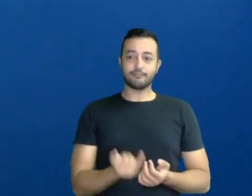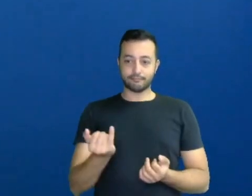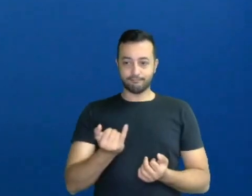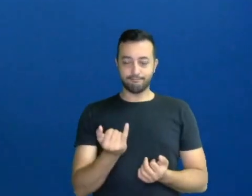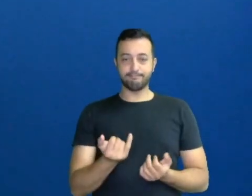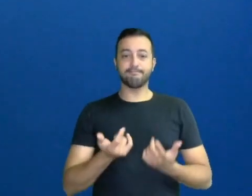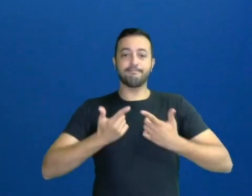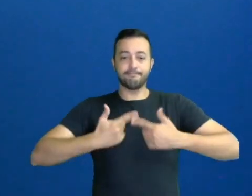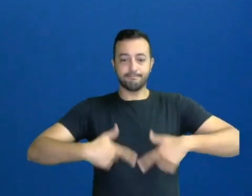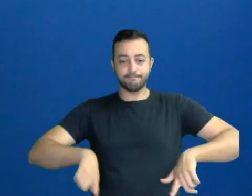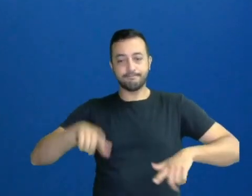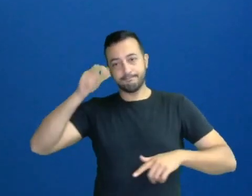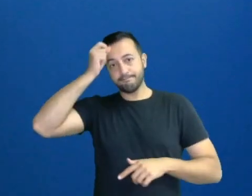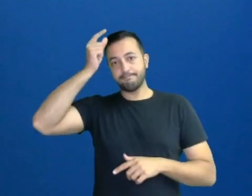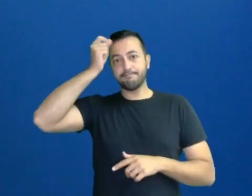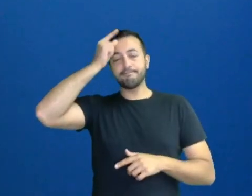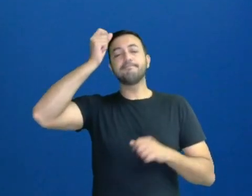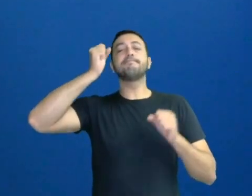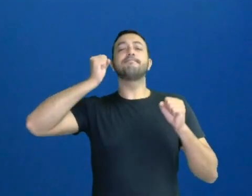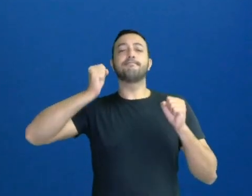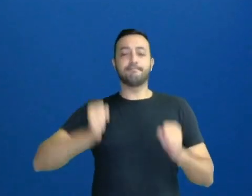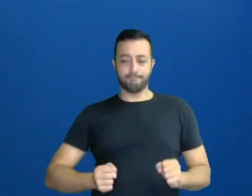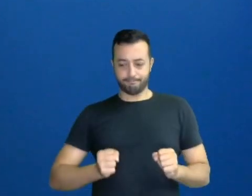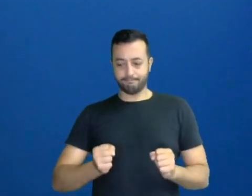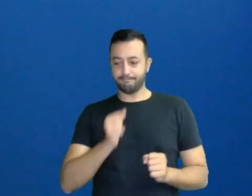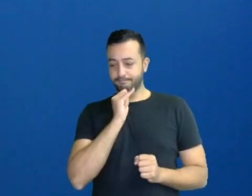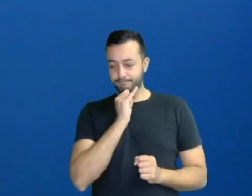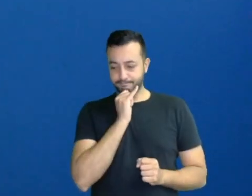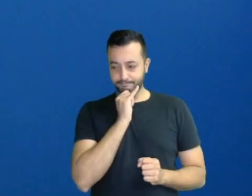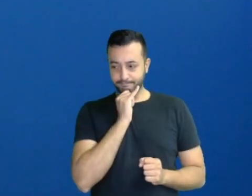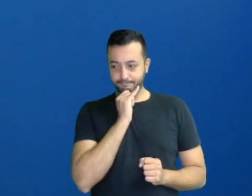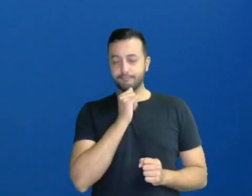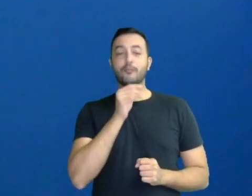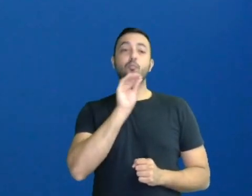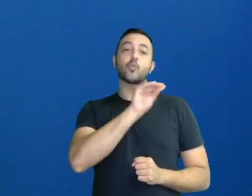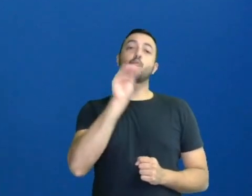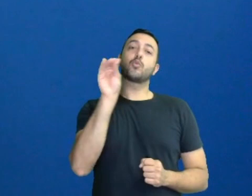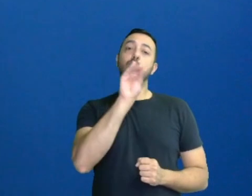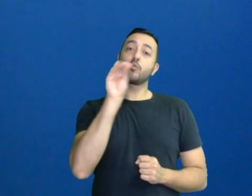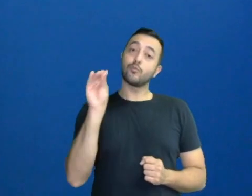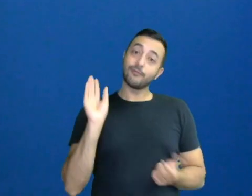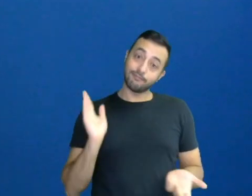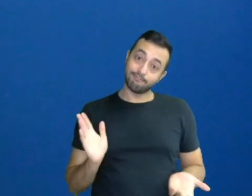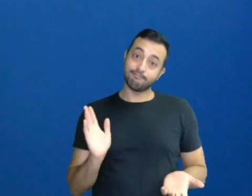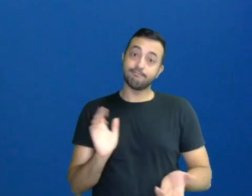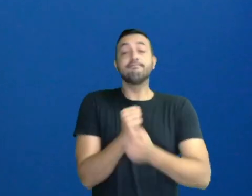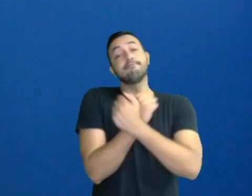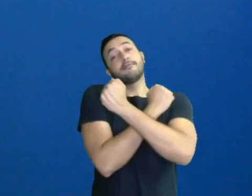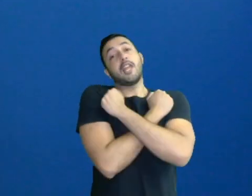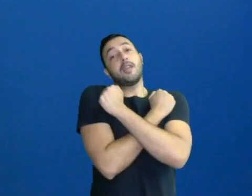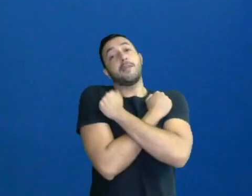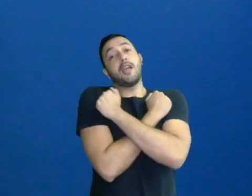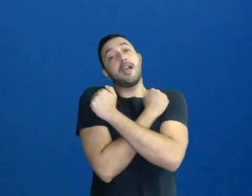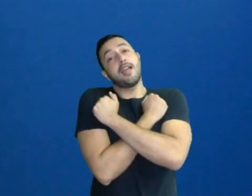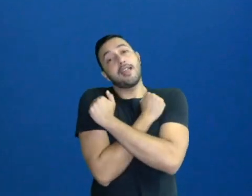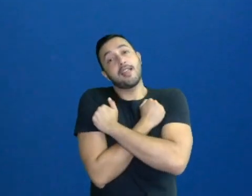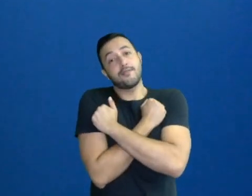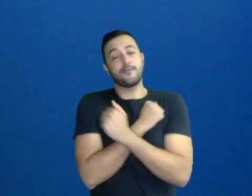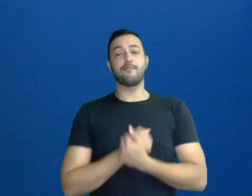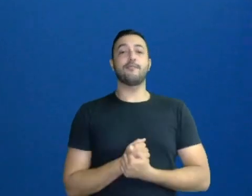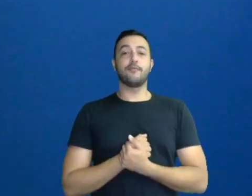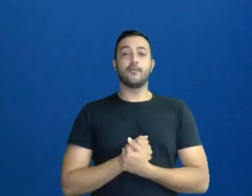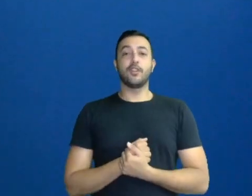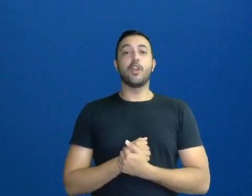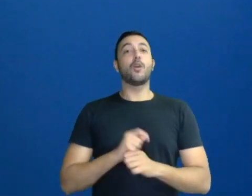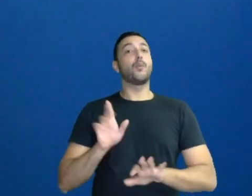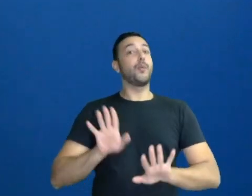na linguagem formal pode ser por exemplo beijos abraços